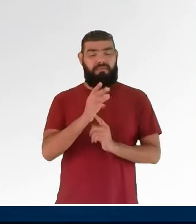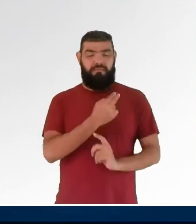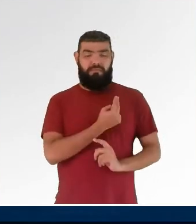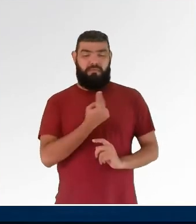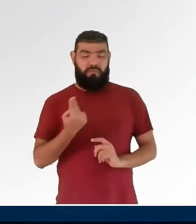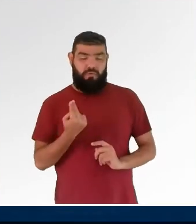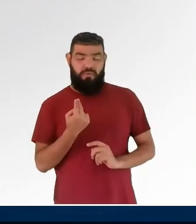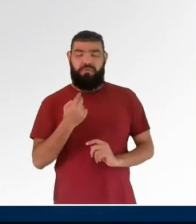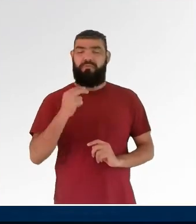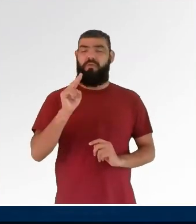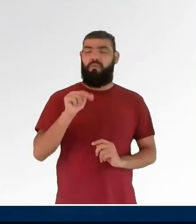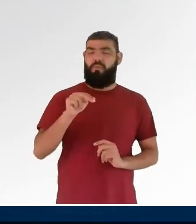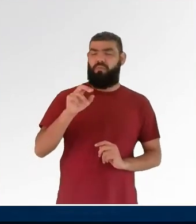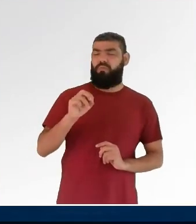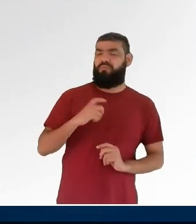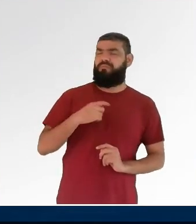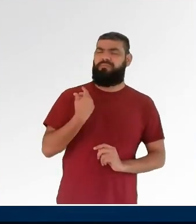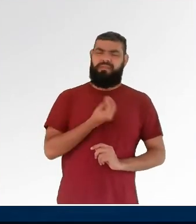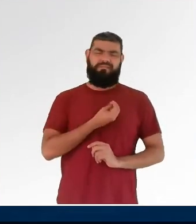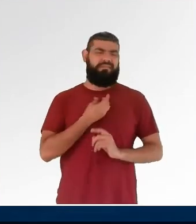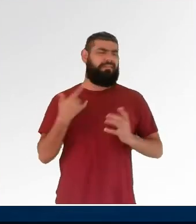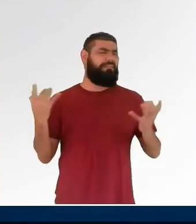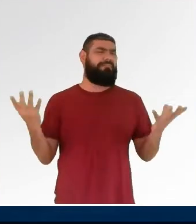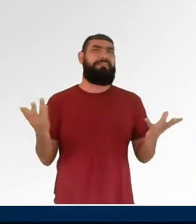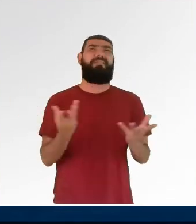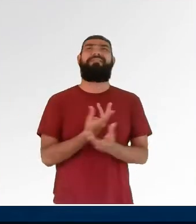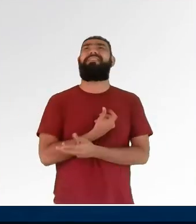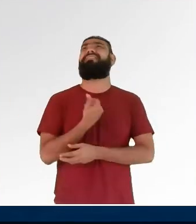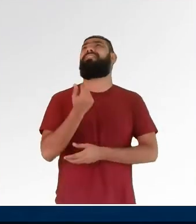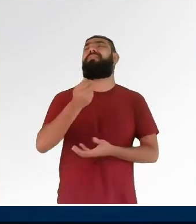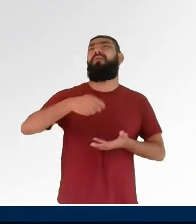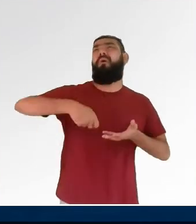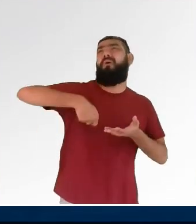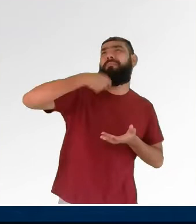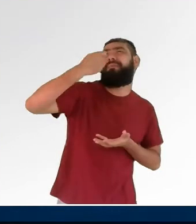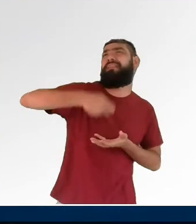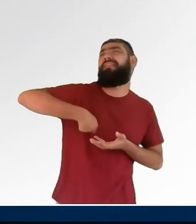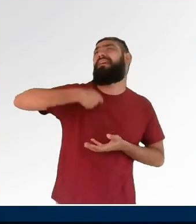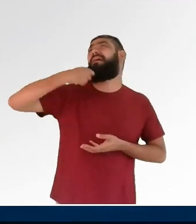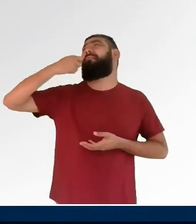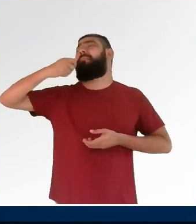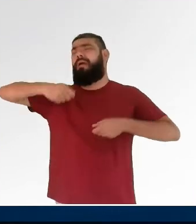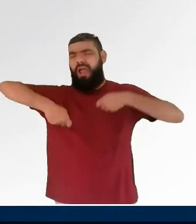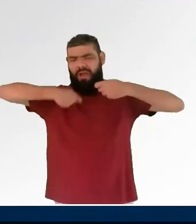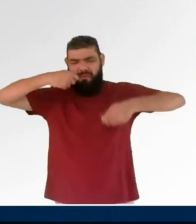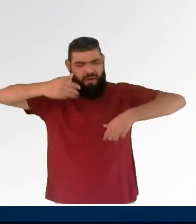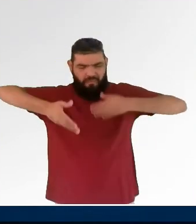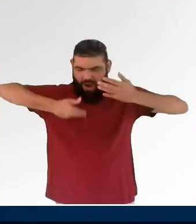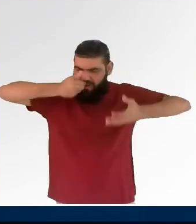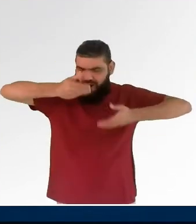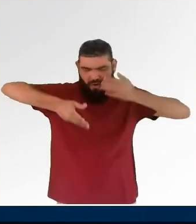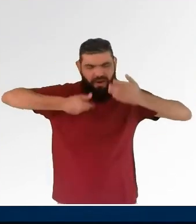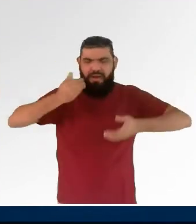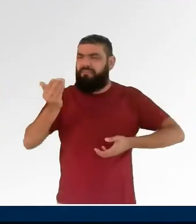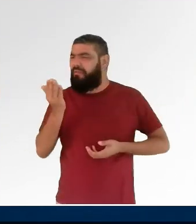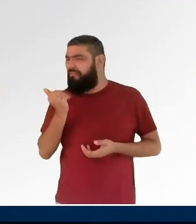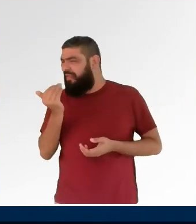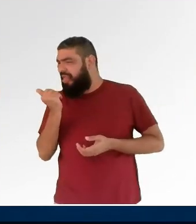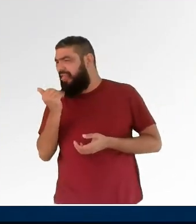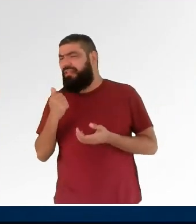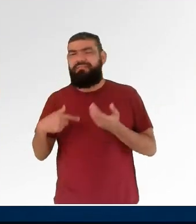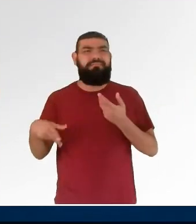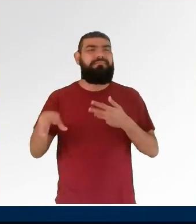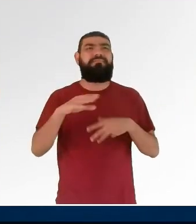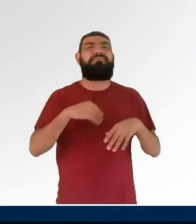vida estava uma maravilha, eu comia, bebia bem, tinha bastante conforto e era estimado por todos na